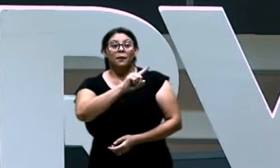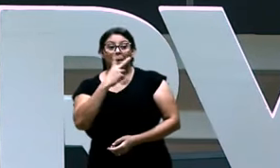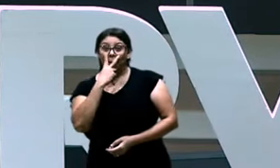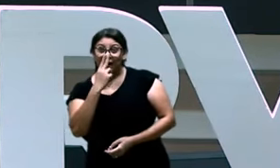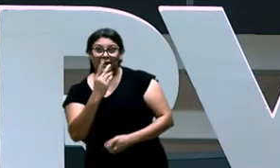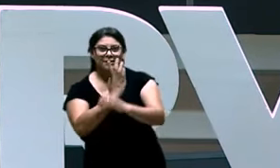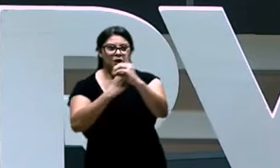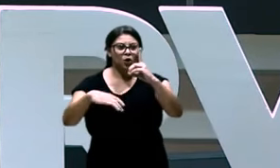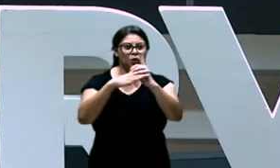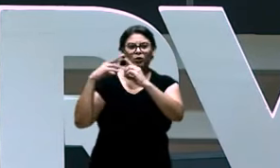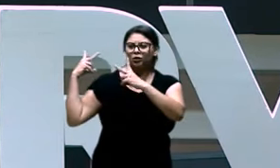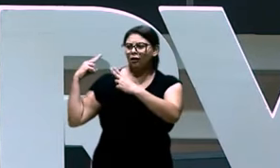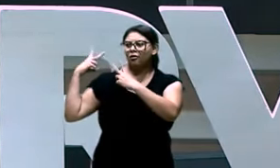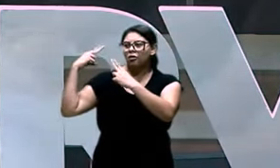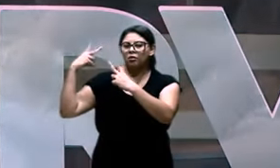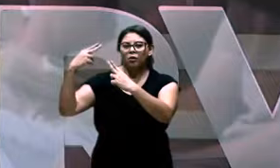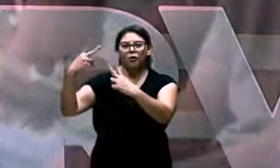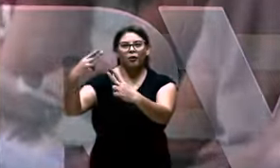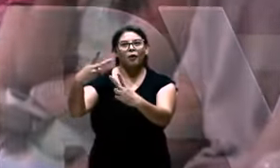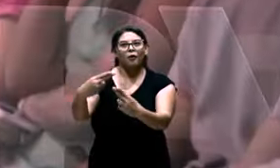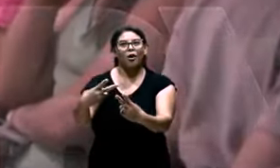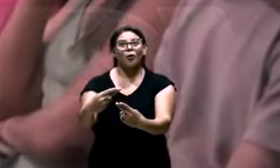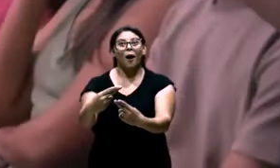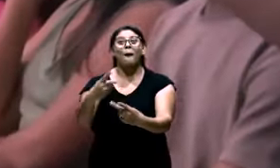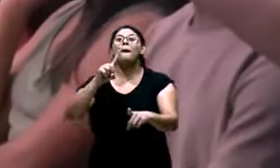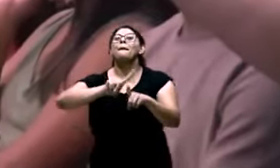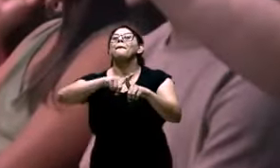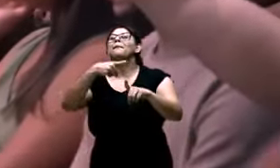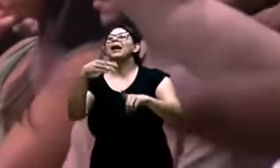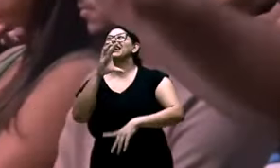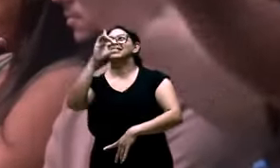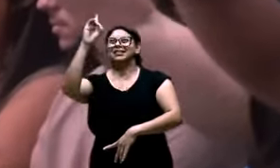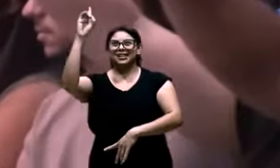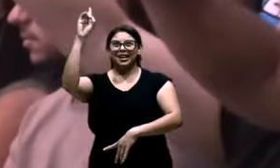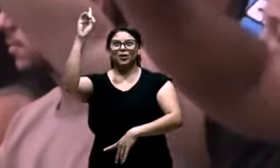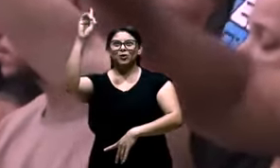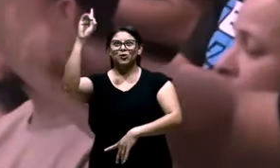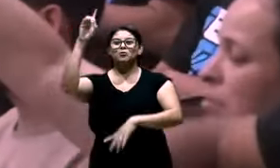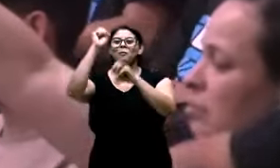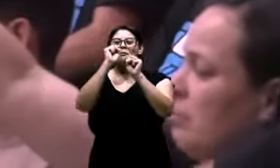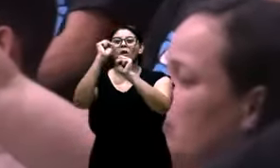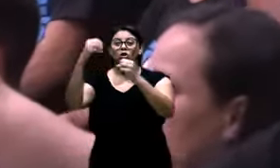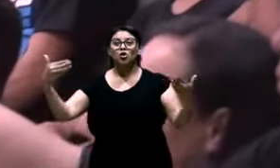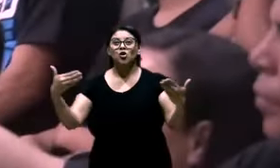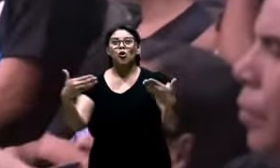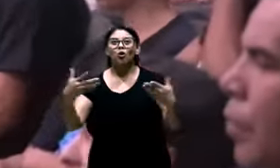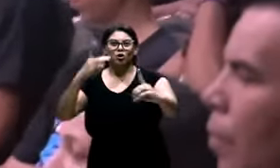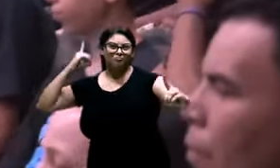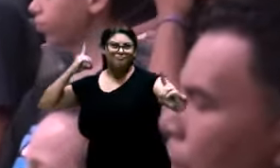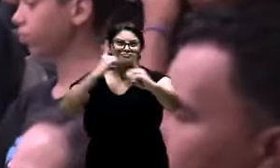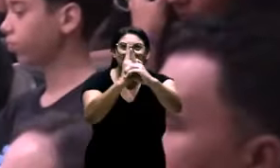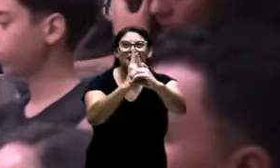que do lado de dentro, Deus pode marcar um encontro, ah, alguém entendeu? Até que do lado de dentro, Deus